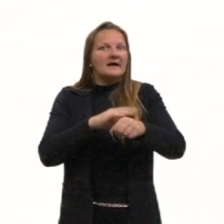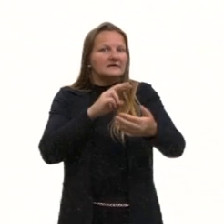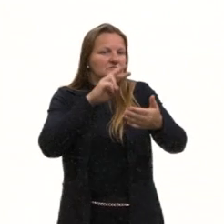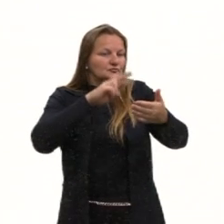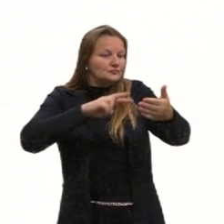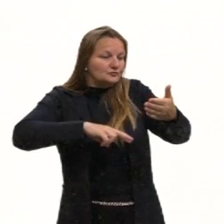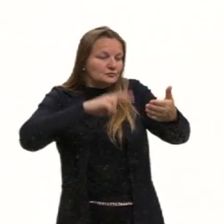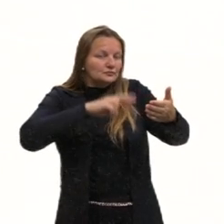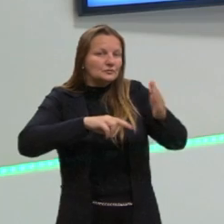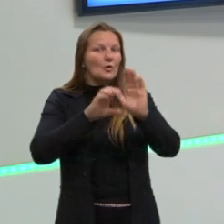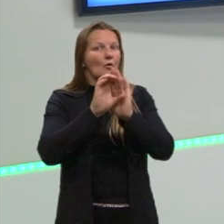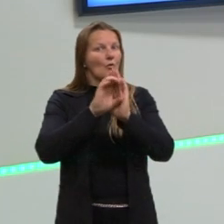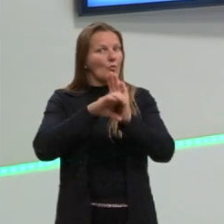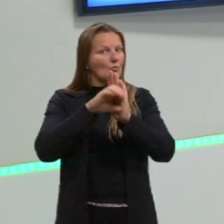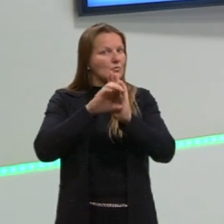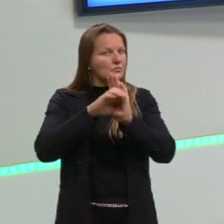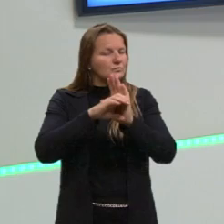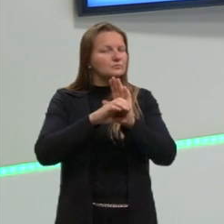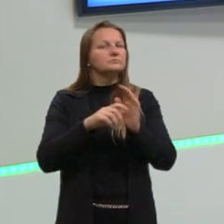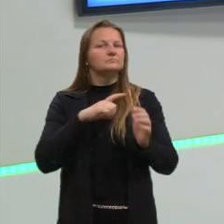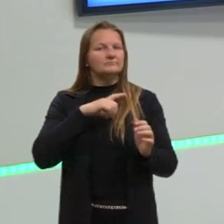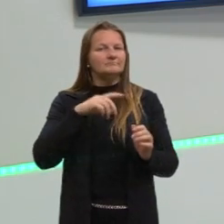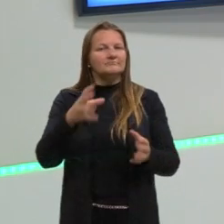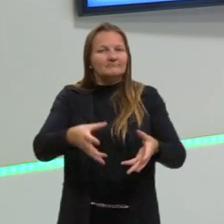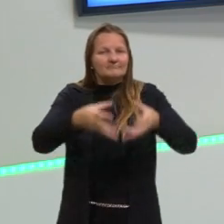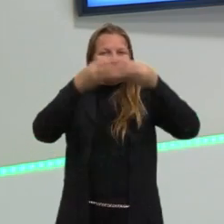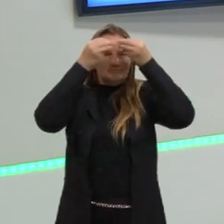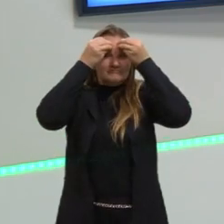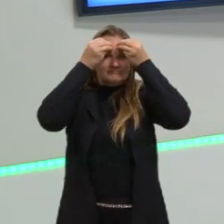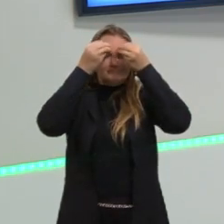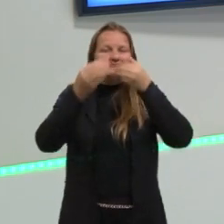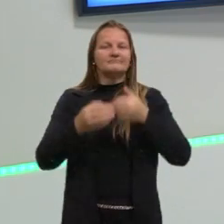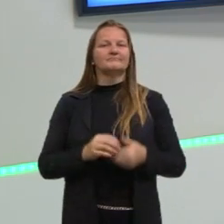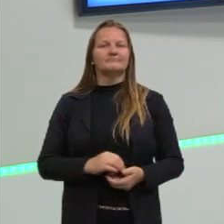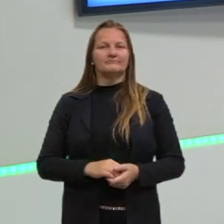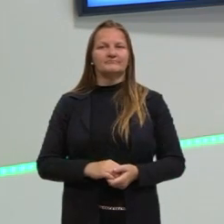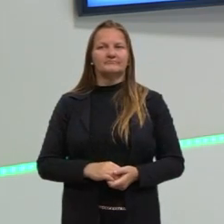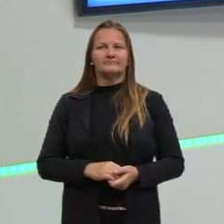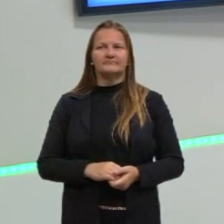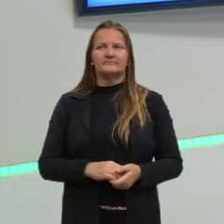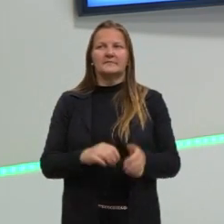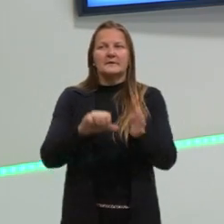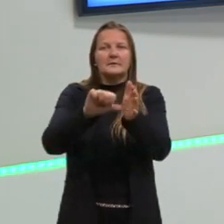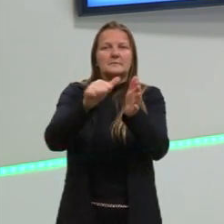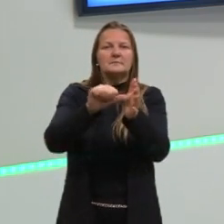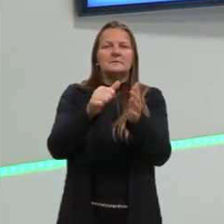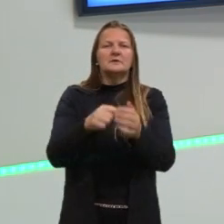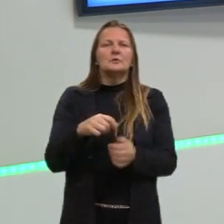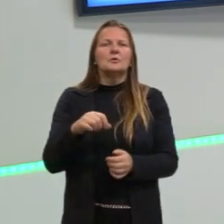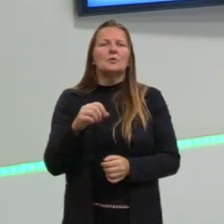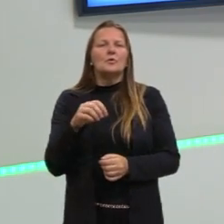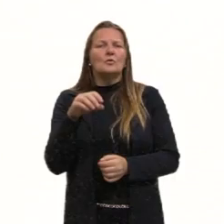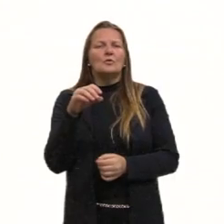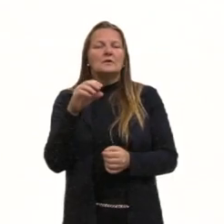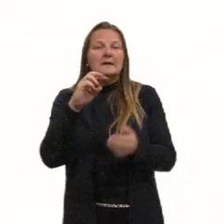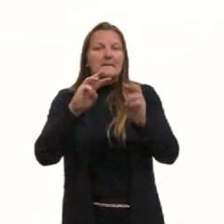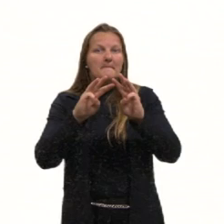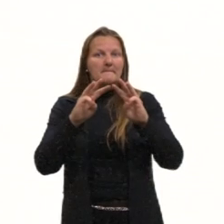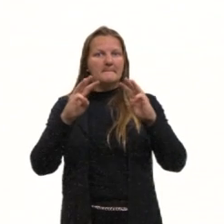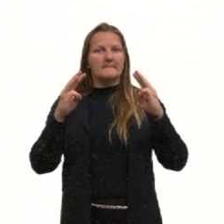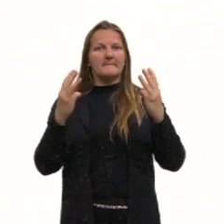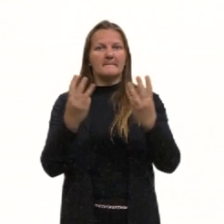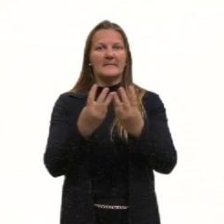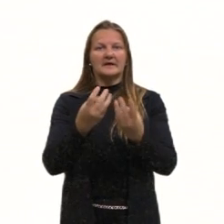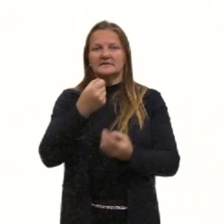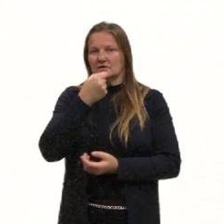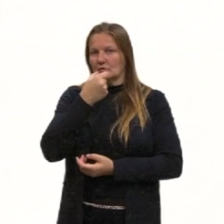conceitos sobre conceitos do que qualquer outra coisa primeiro quando a gente obtém a massa de um comprimido